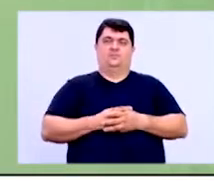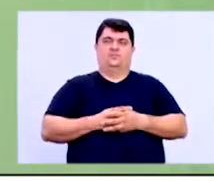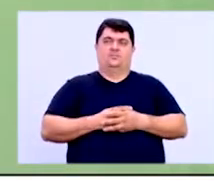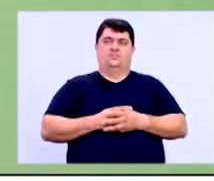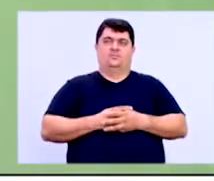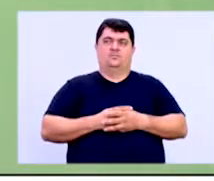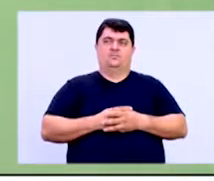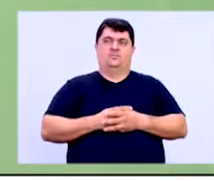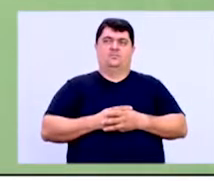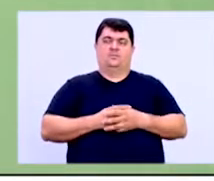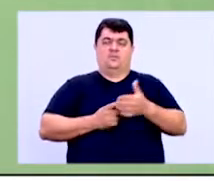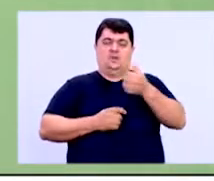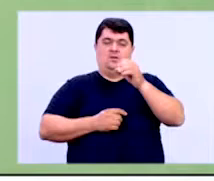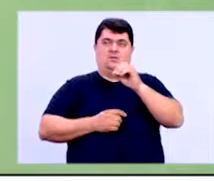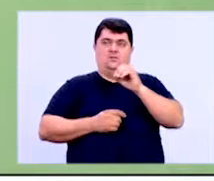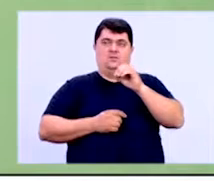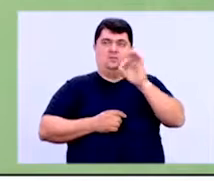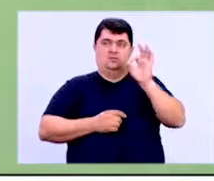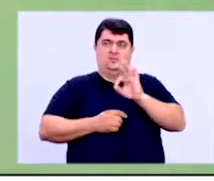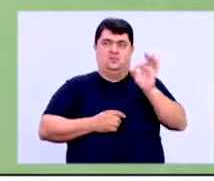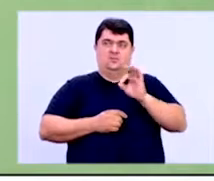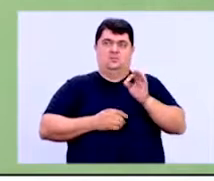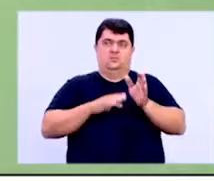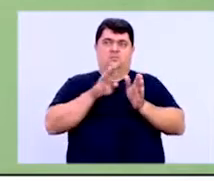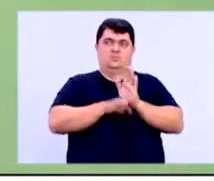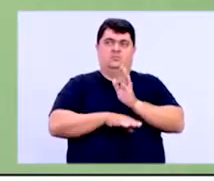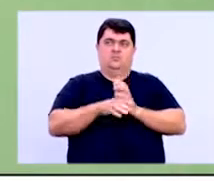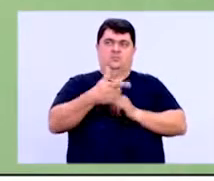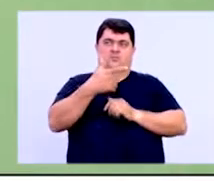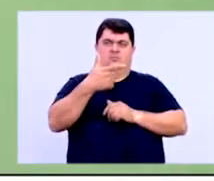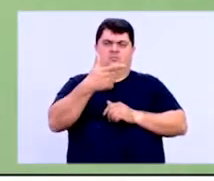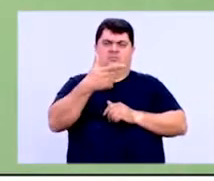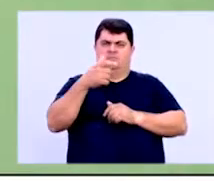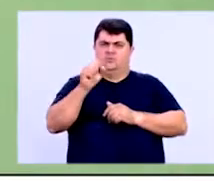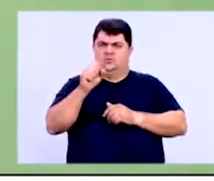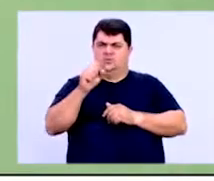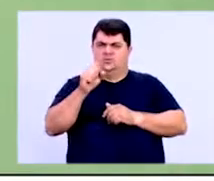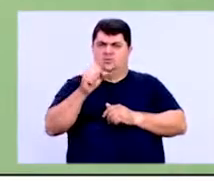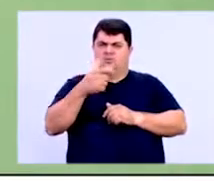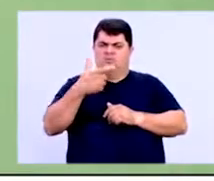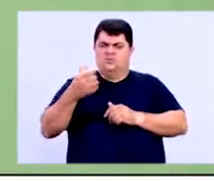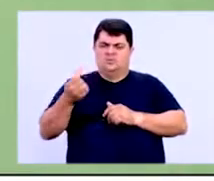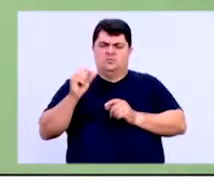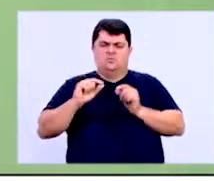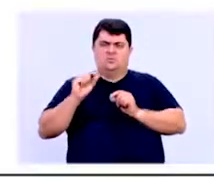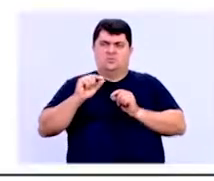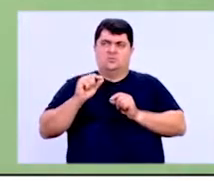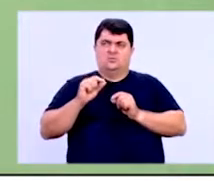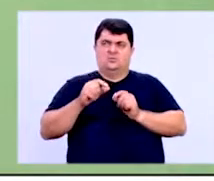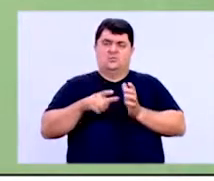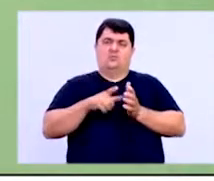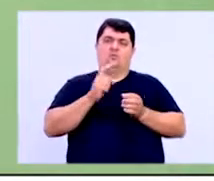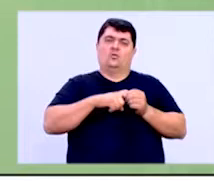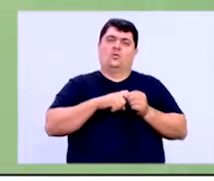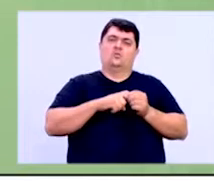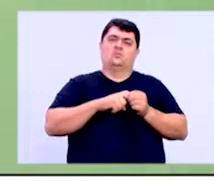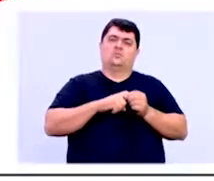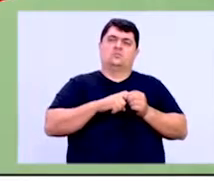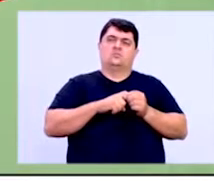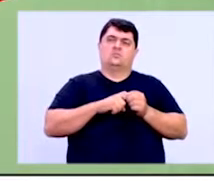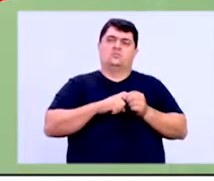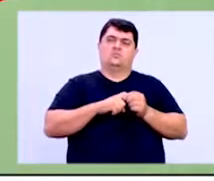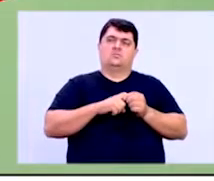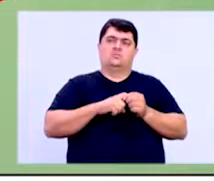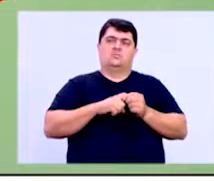O que é? 100 menos, 28 e 26. O que é esse 28 e 26? Vamos voltar lá.